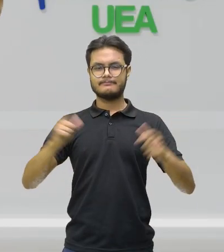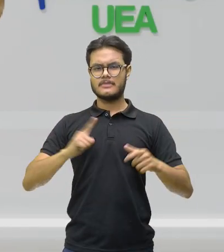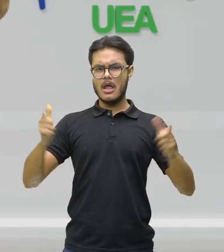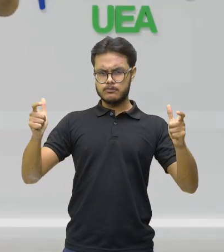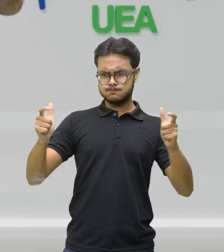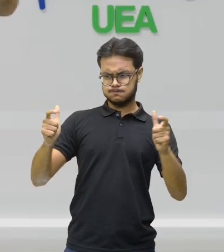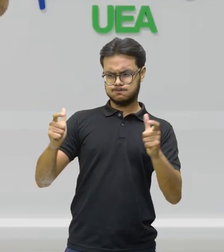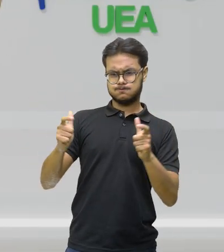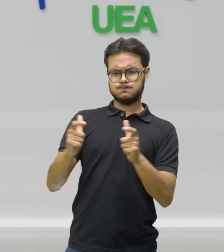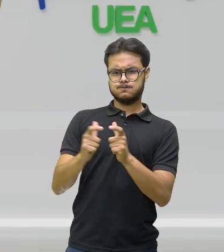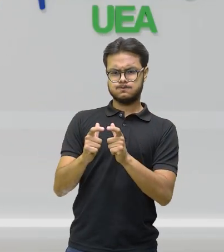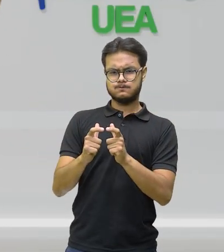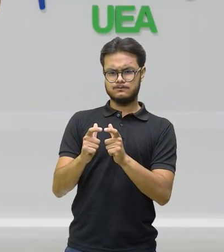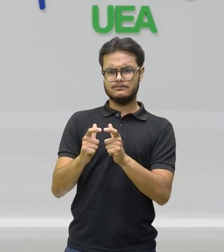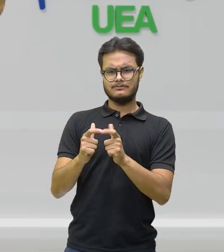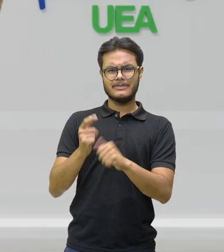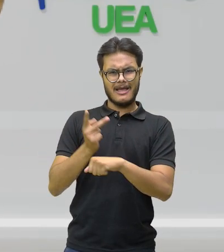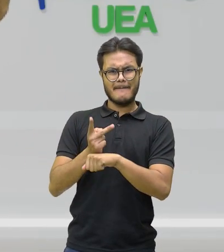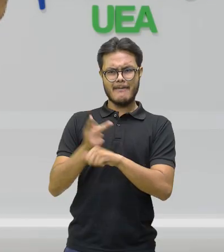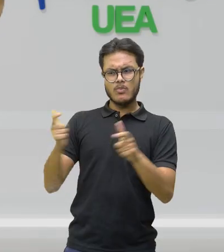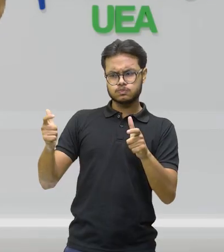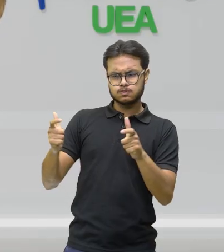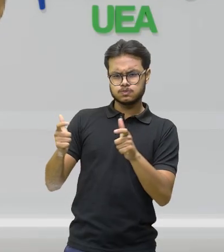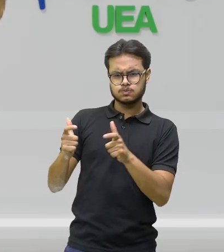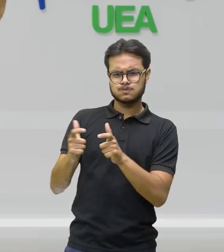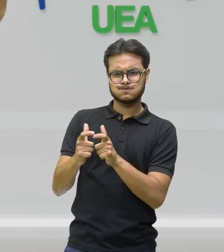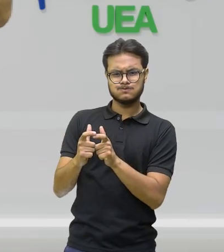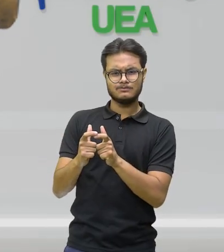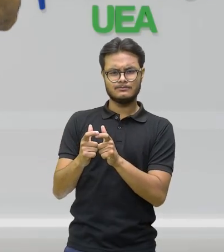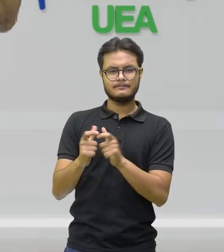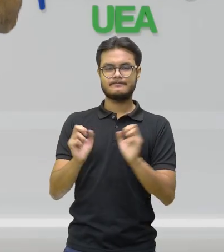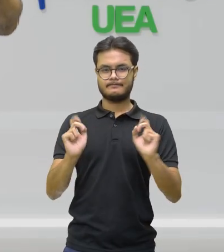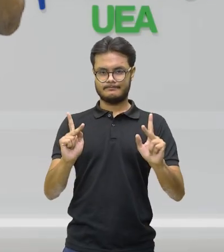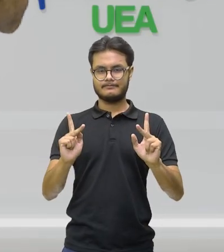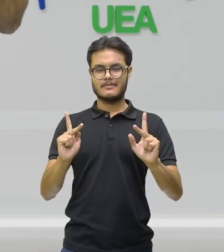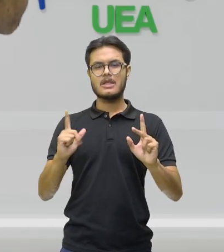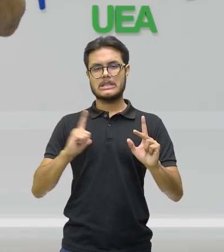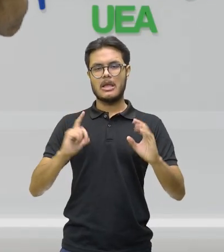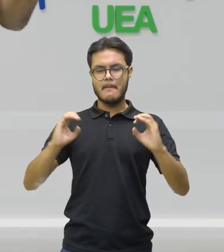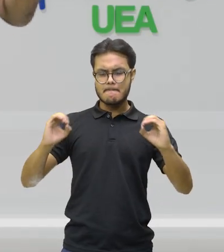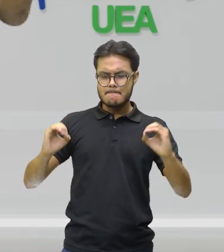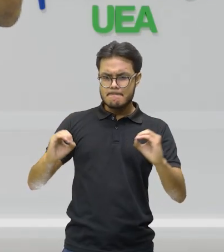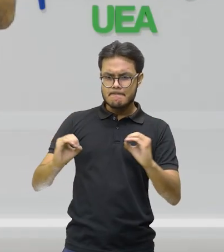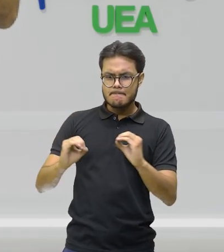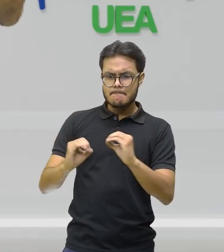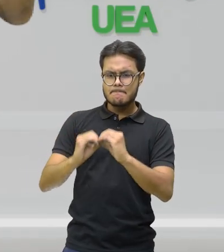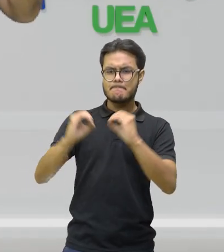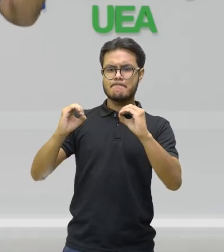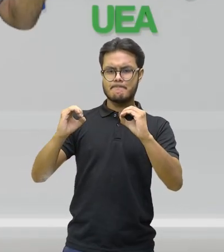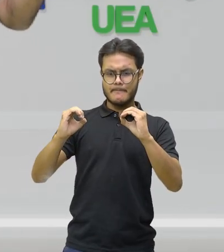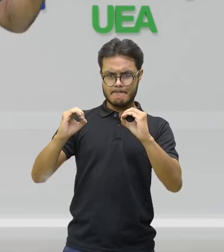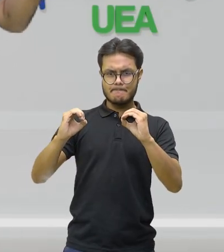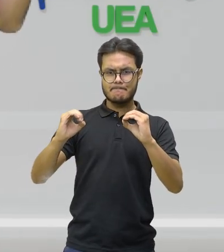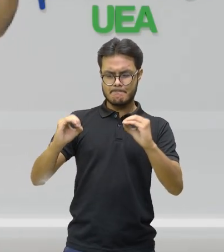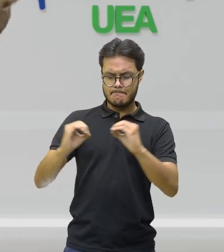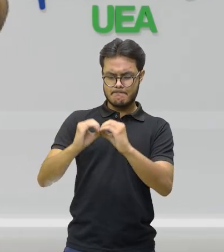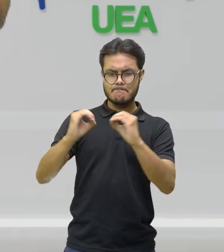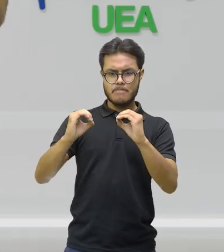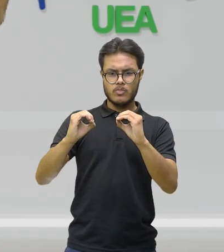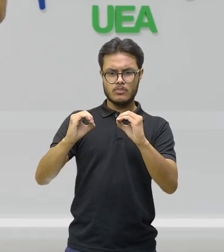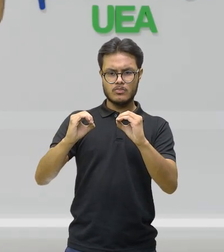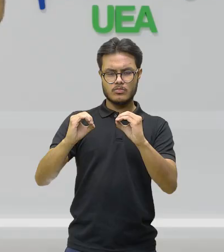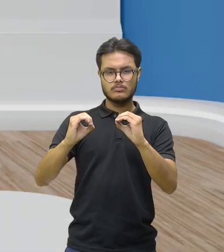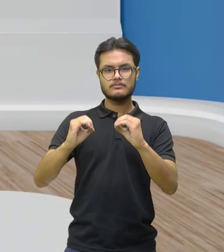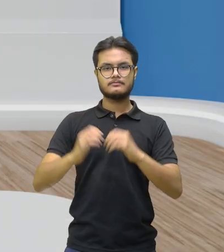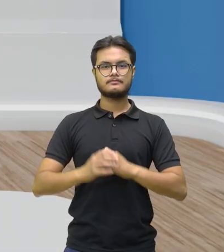pressão? A pressão é colisão entre as moléculas do meio, fechou? Essas colisões sempre são frontais e perfeitamente elásticas,